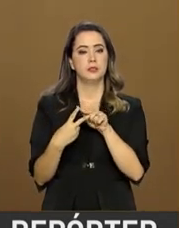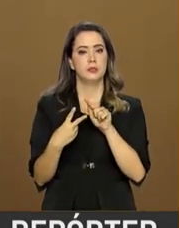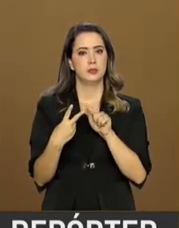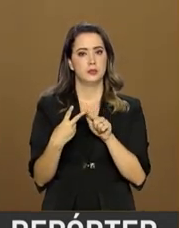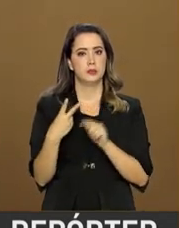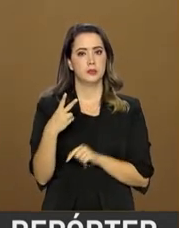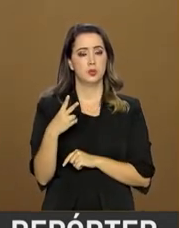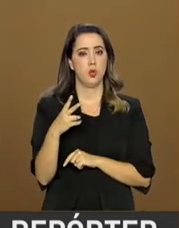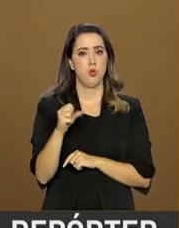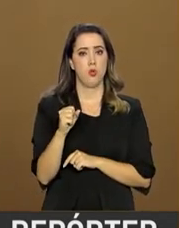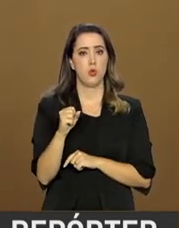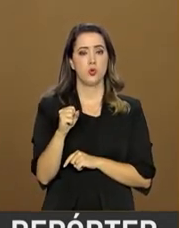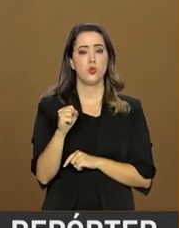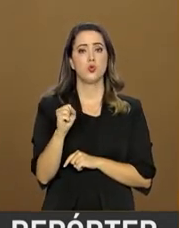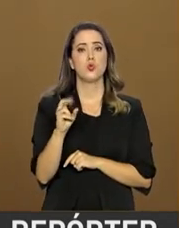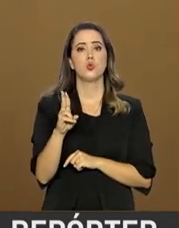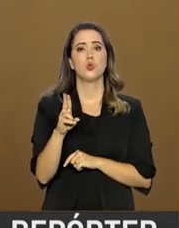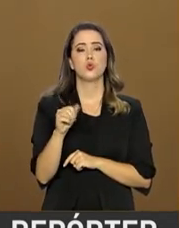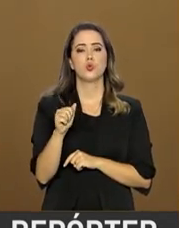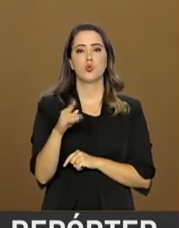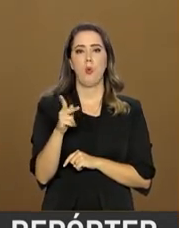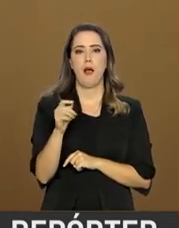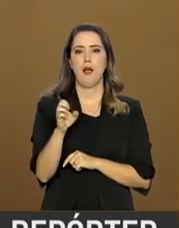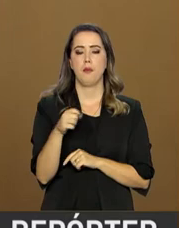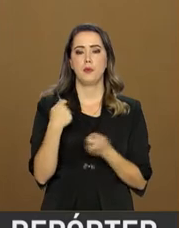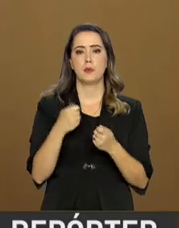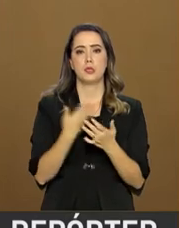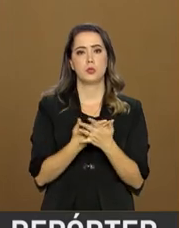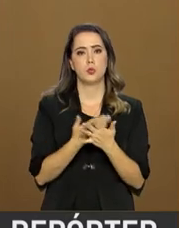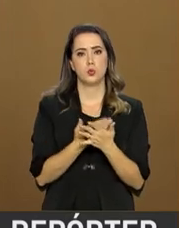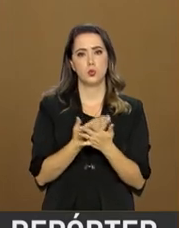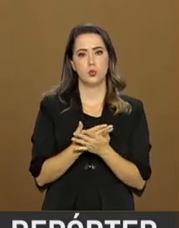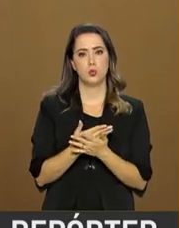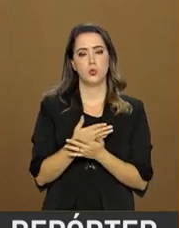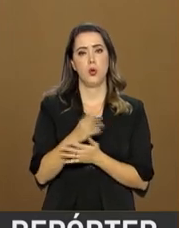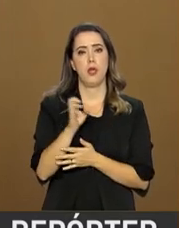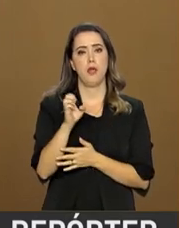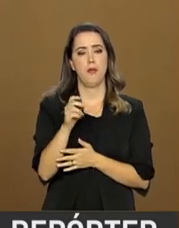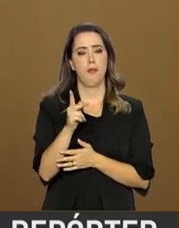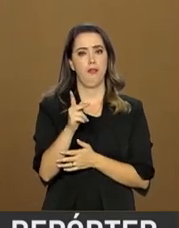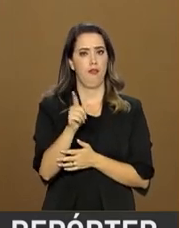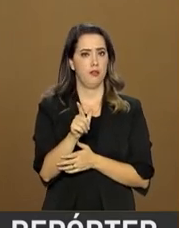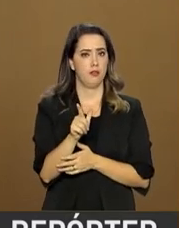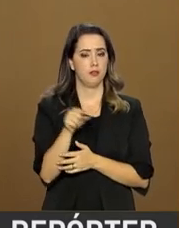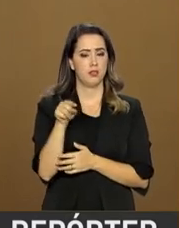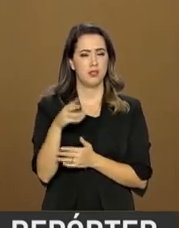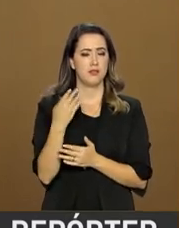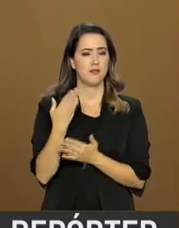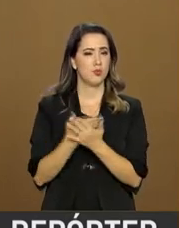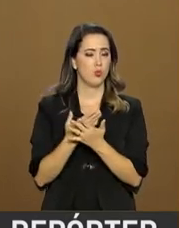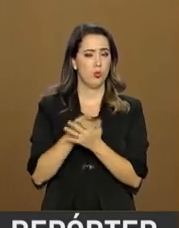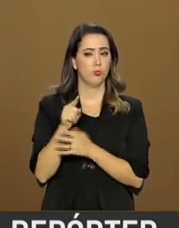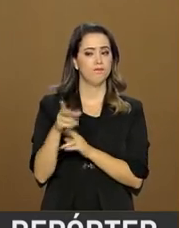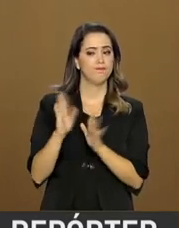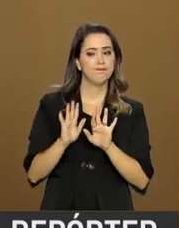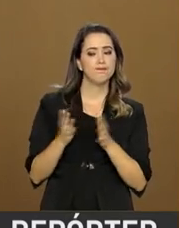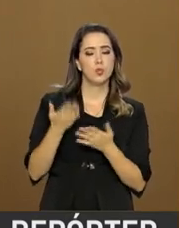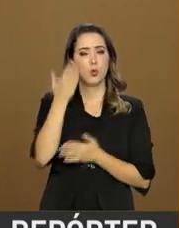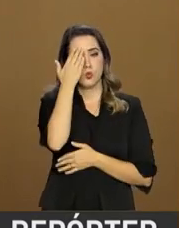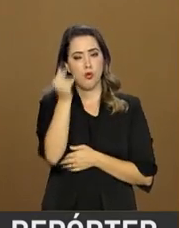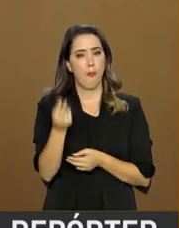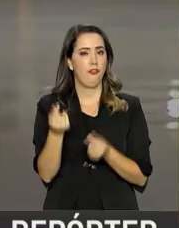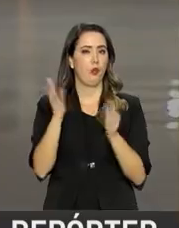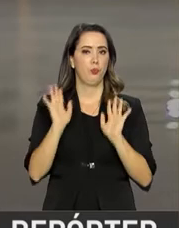de suape que eles ainda estão em avaliação pela pele então pra esses dois a gente ainda não tem essa estimativa de